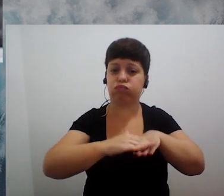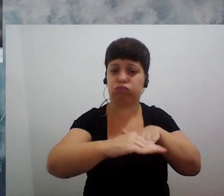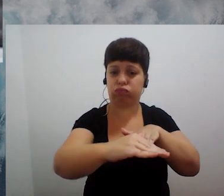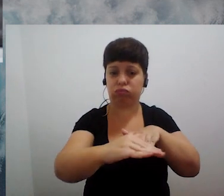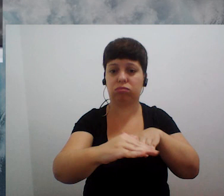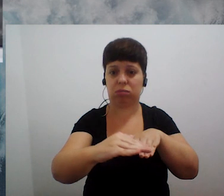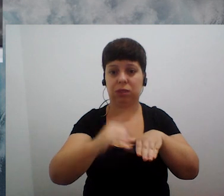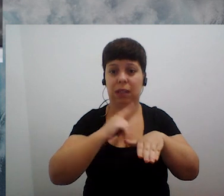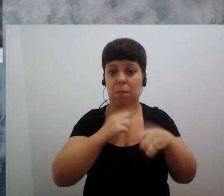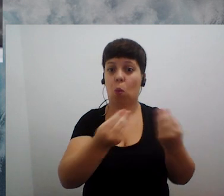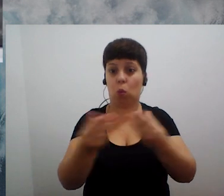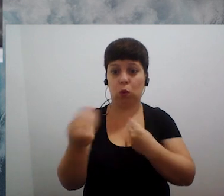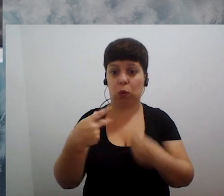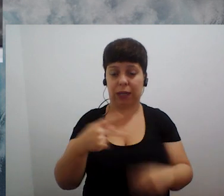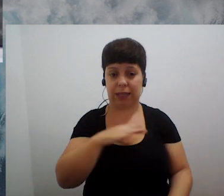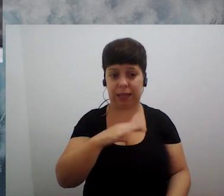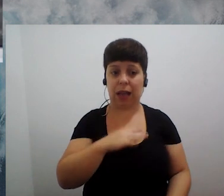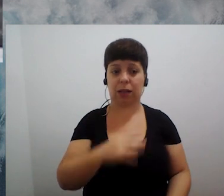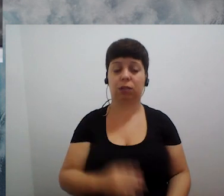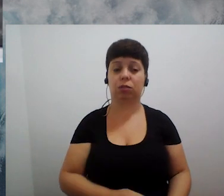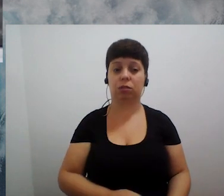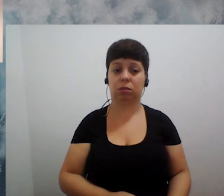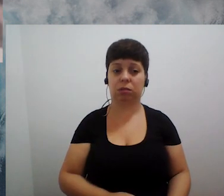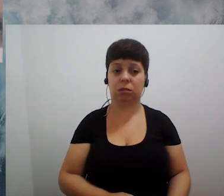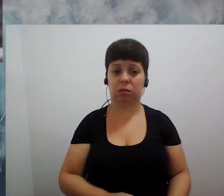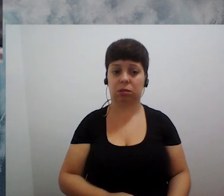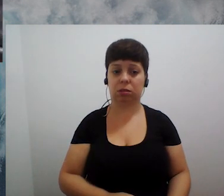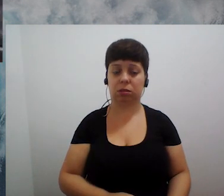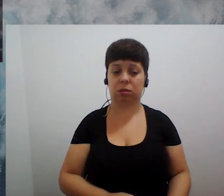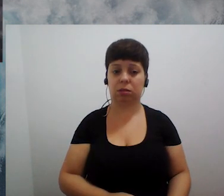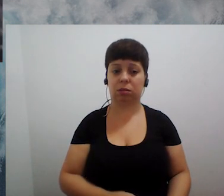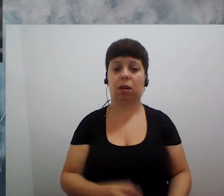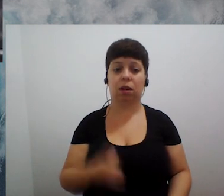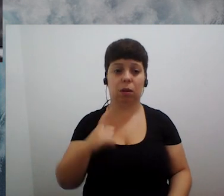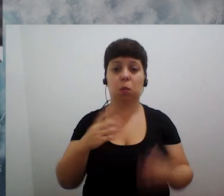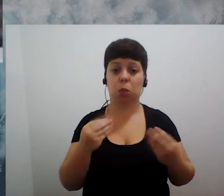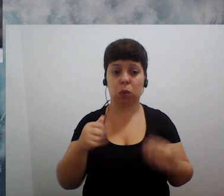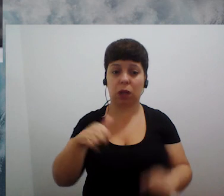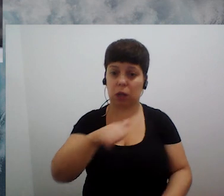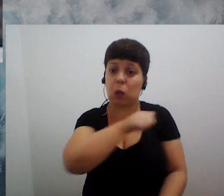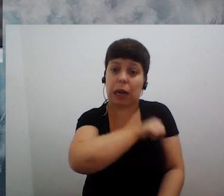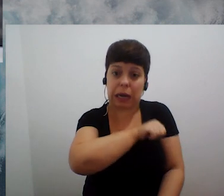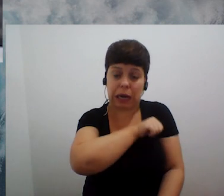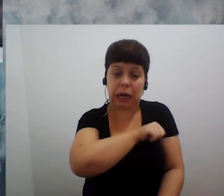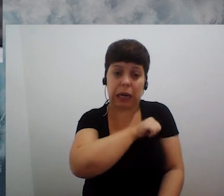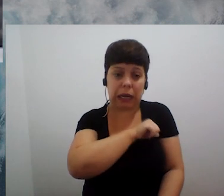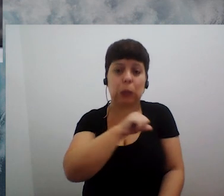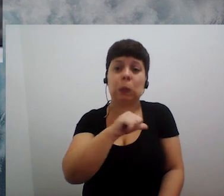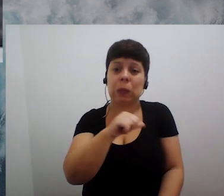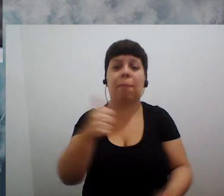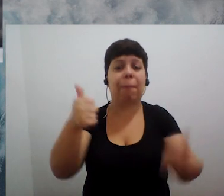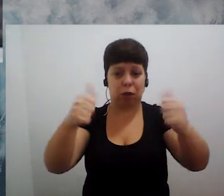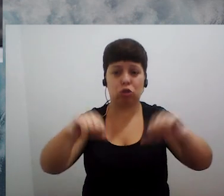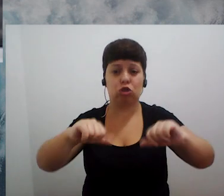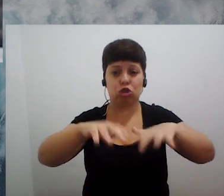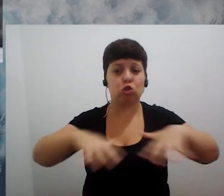próximos do mar e hoje não são mais, por conta dessa quantidade exacerbada mesmo de aterramentos que o Rio de Janeiro sofreu e